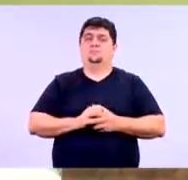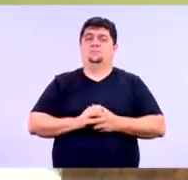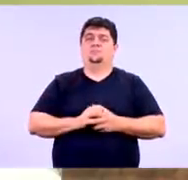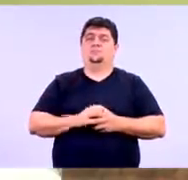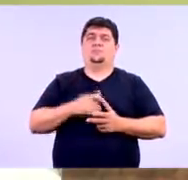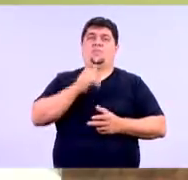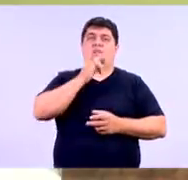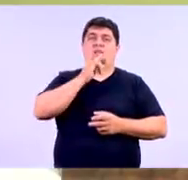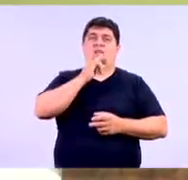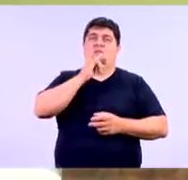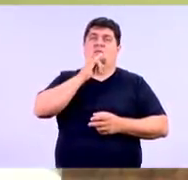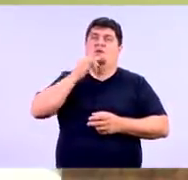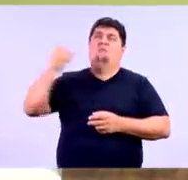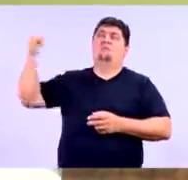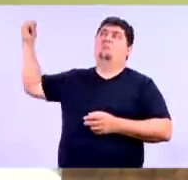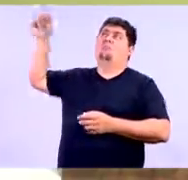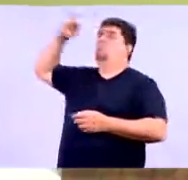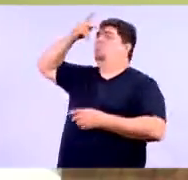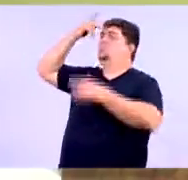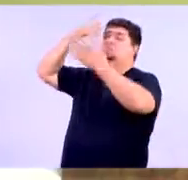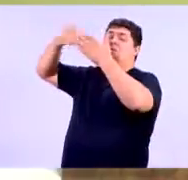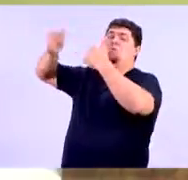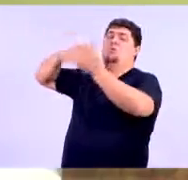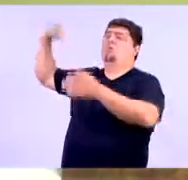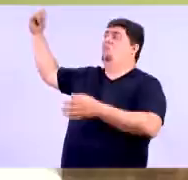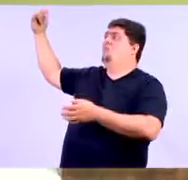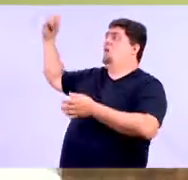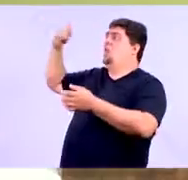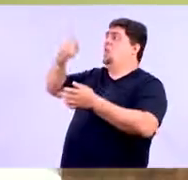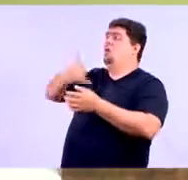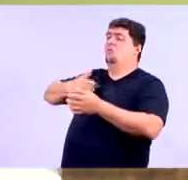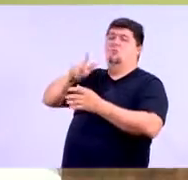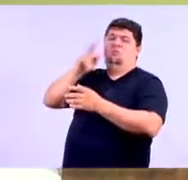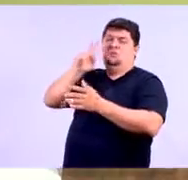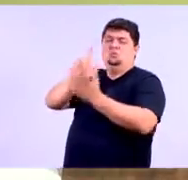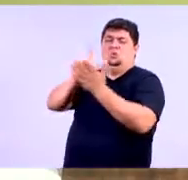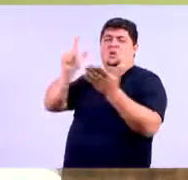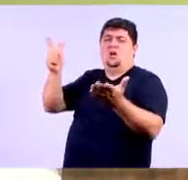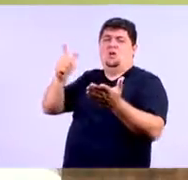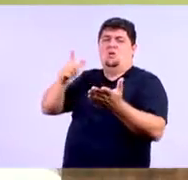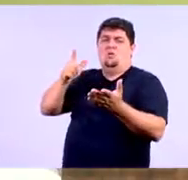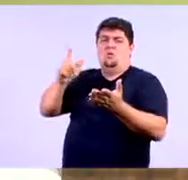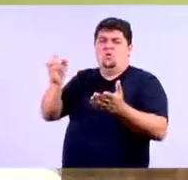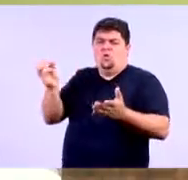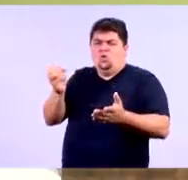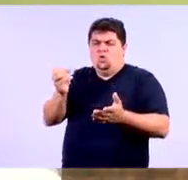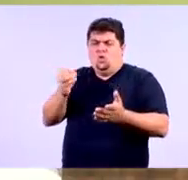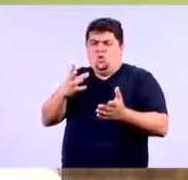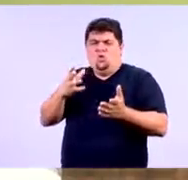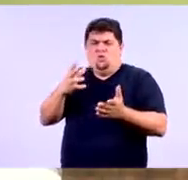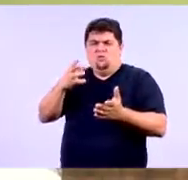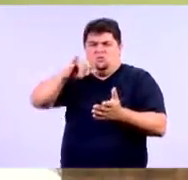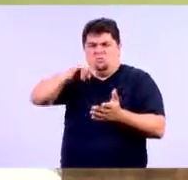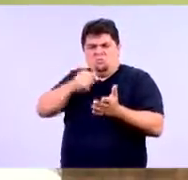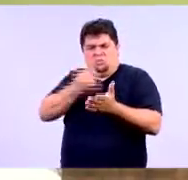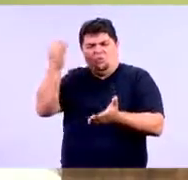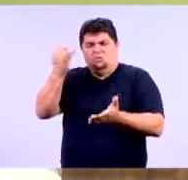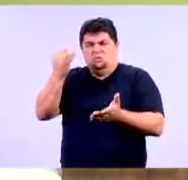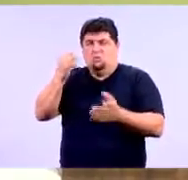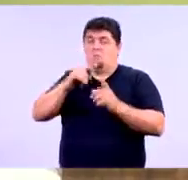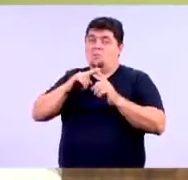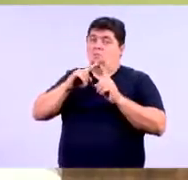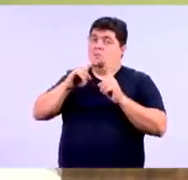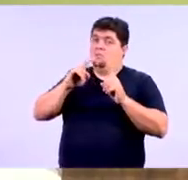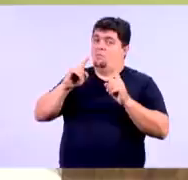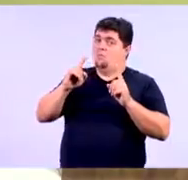Disseram que vão criar um novo tributo. Ouviu no jornal que vai ser criado um novo tributo. Ok, pode até ser criado.